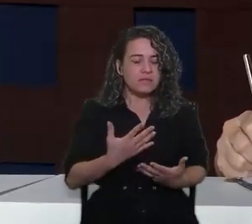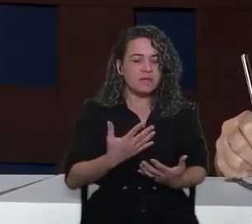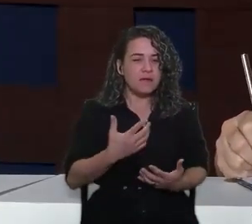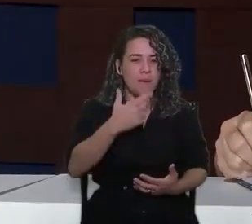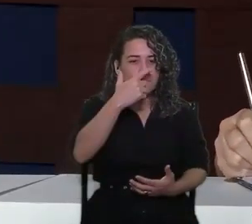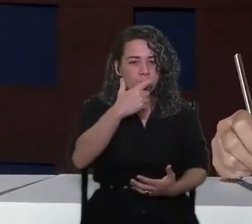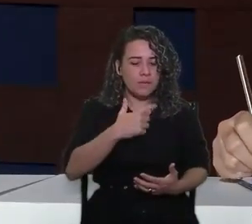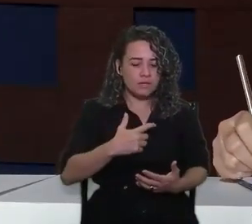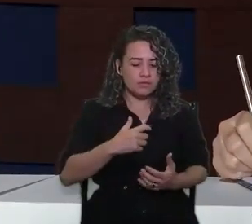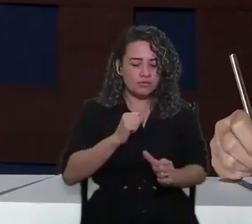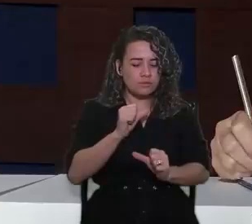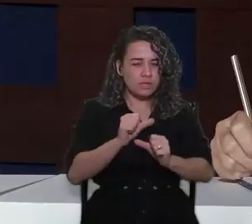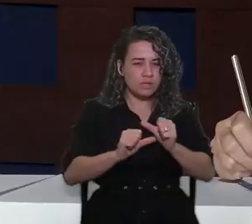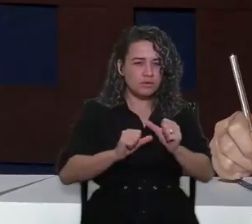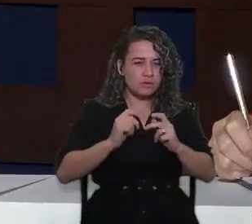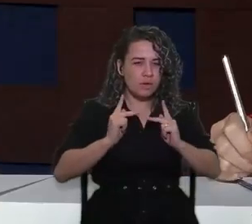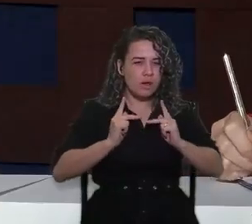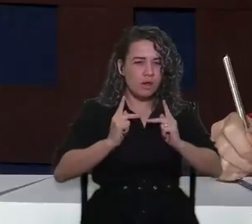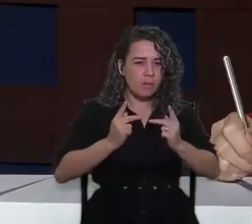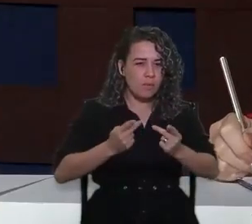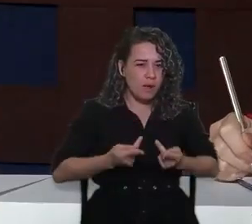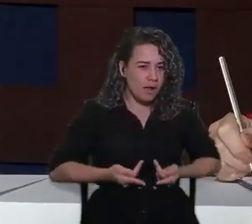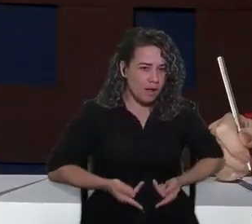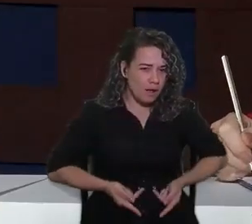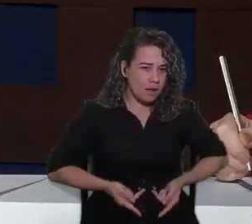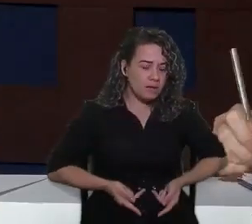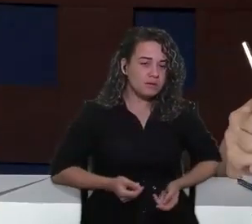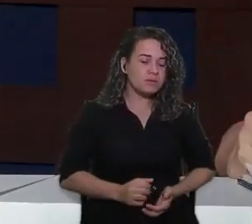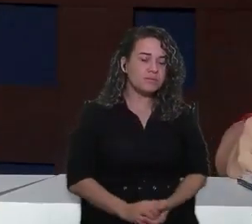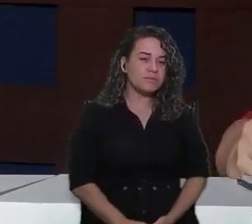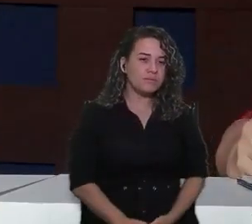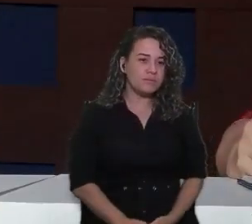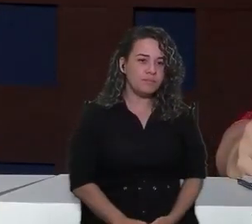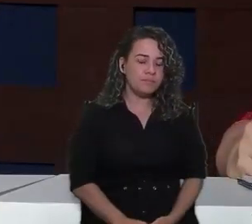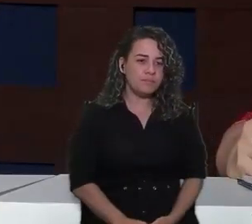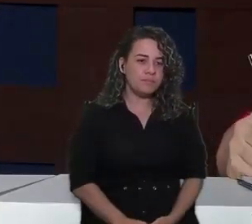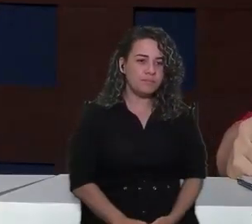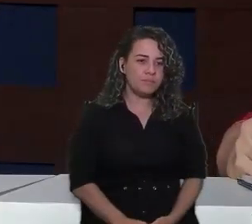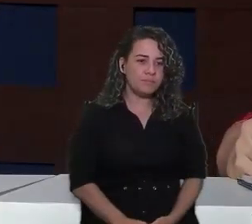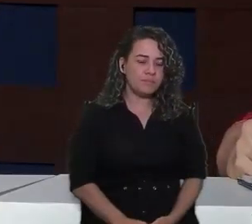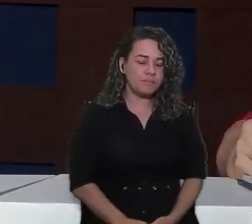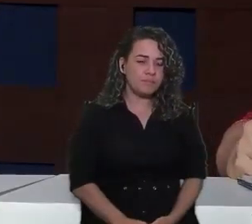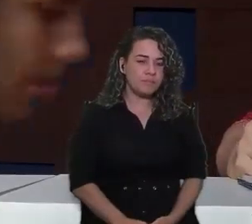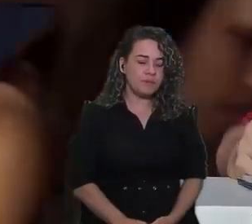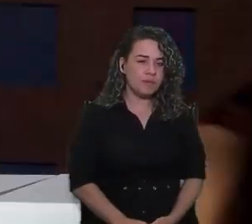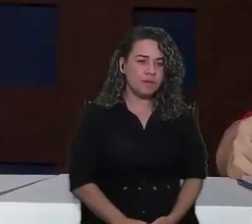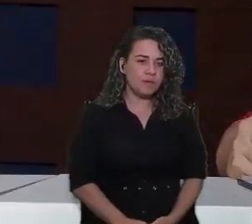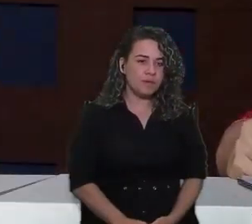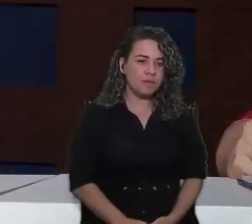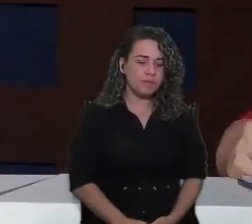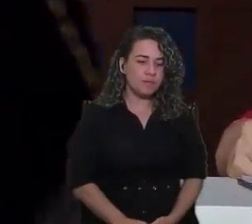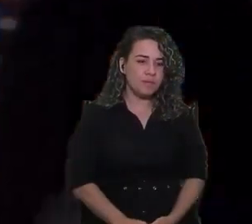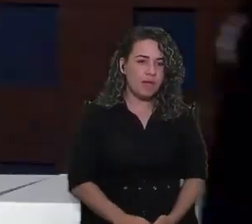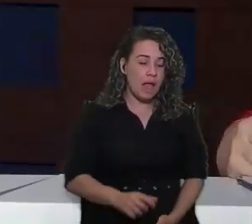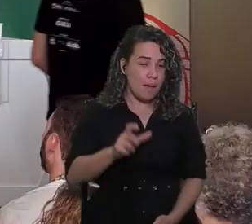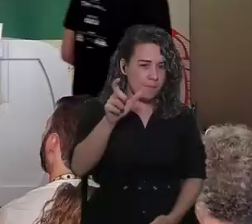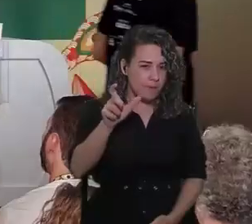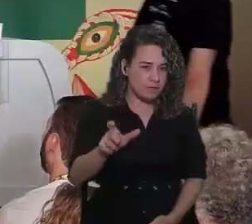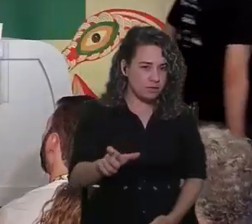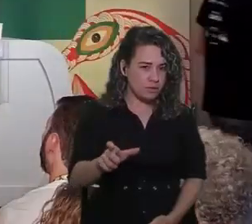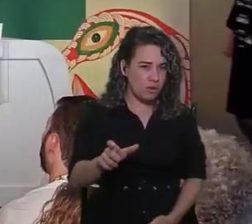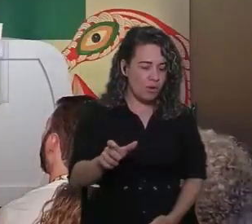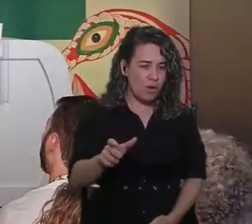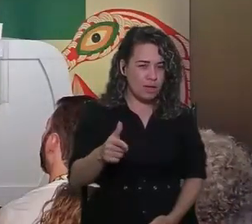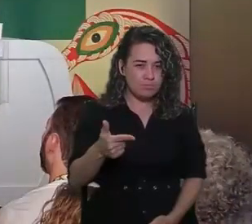leitura e desumanização que está ali, a desumanização só acontece na ausência da